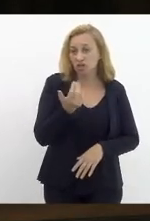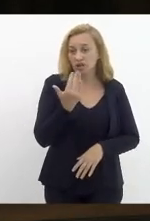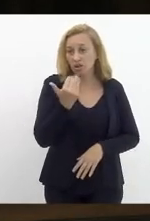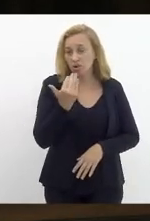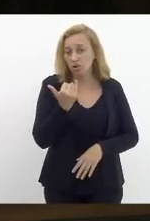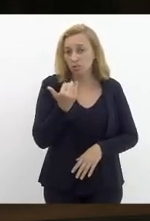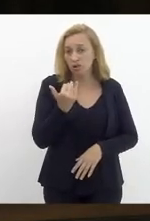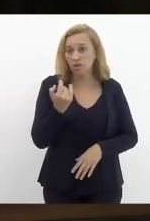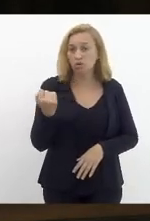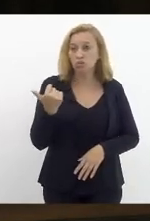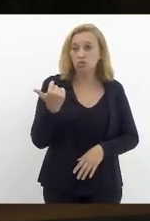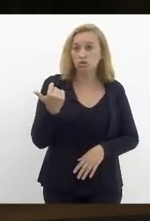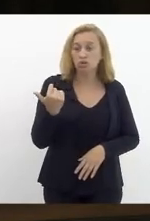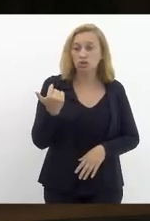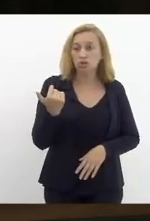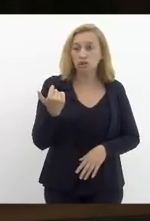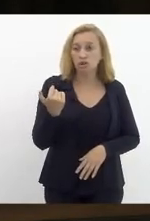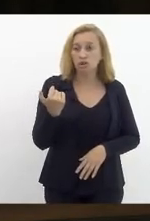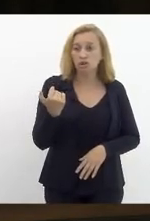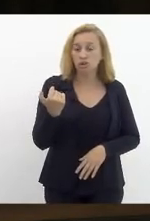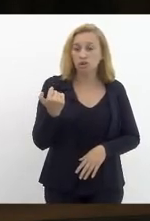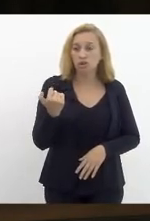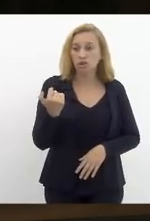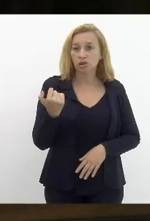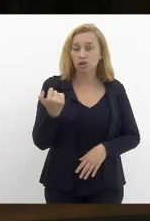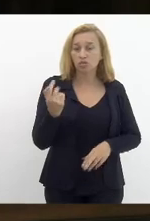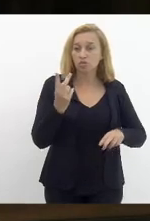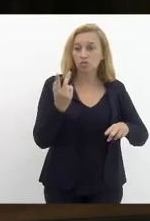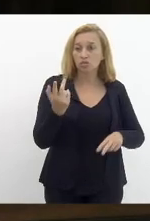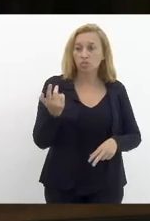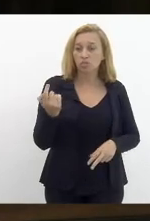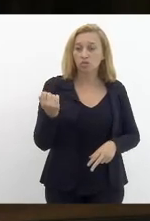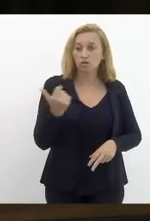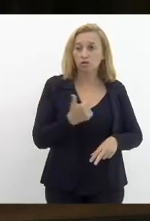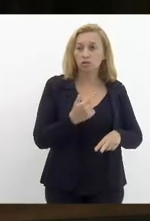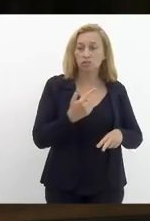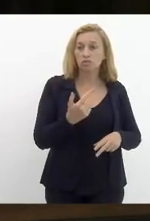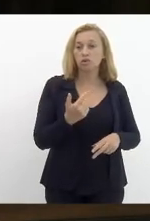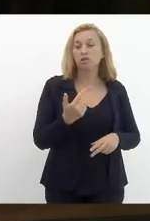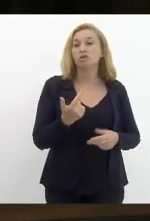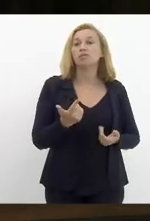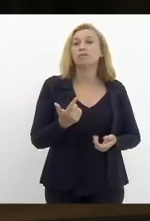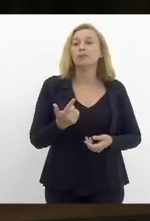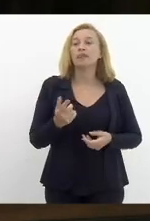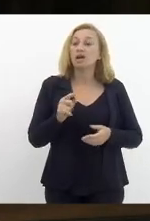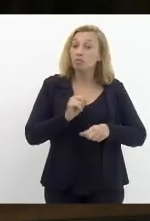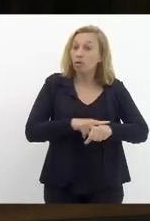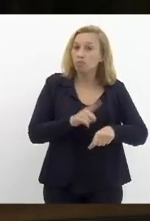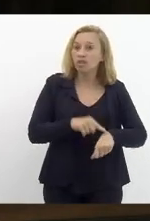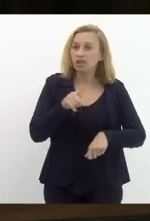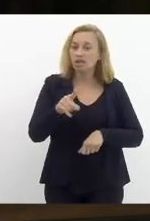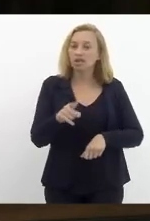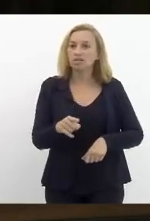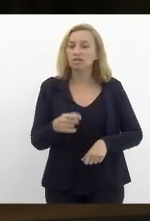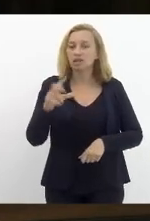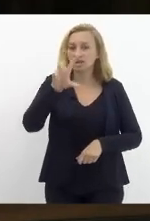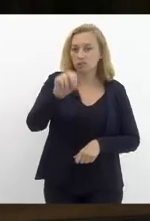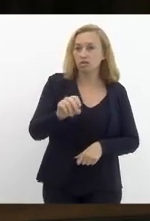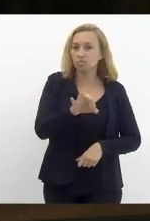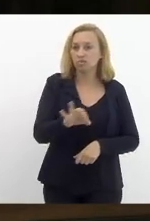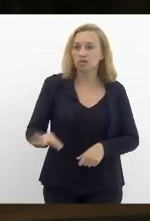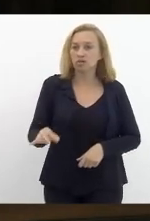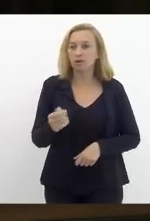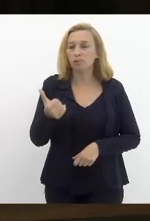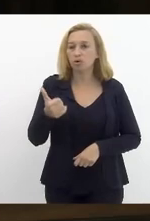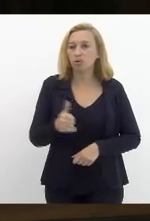do que com o vaga alimentação do policial. E aí a gente teve um aumento, naquela ocasião, de 50%, e isso é